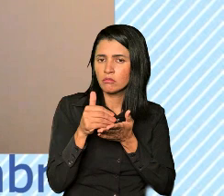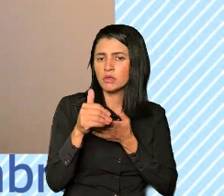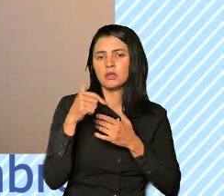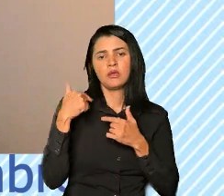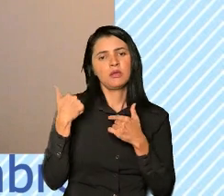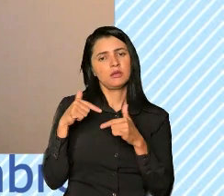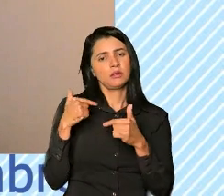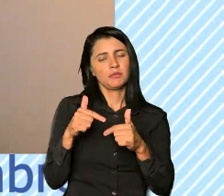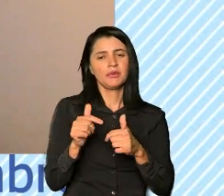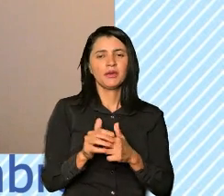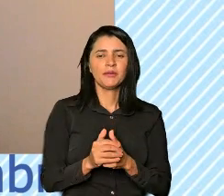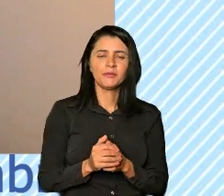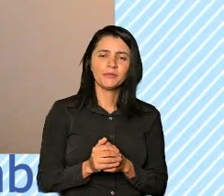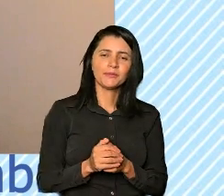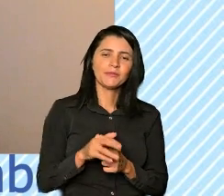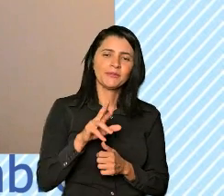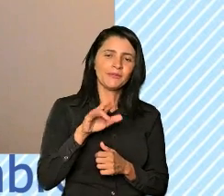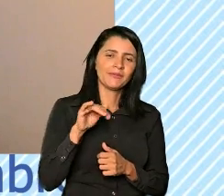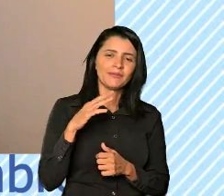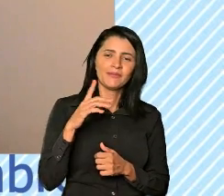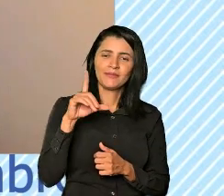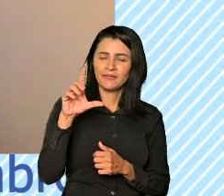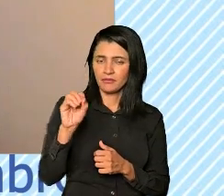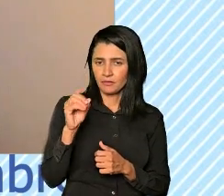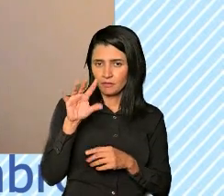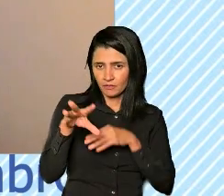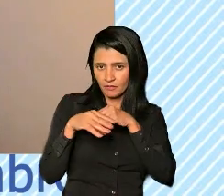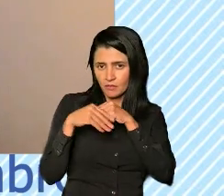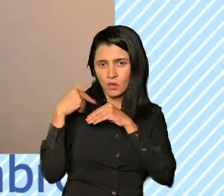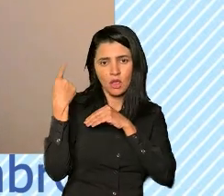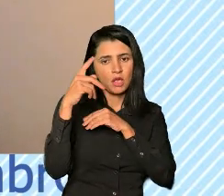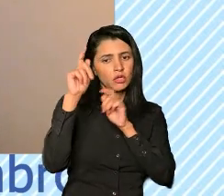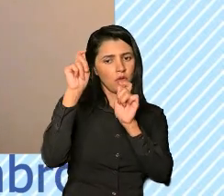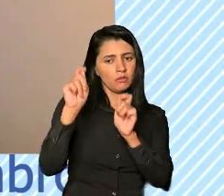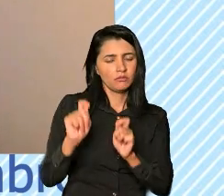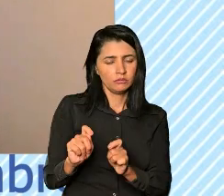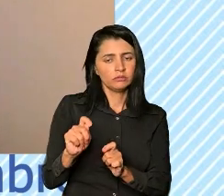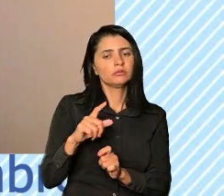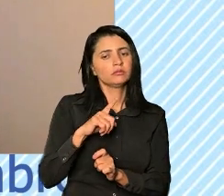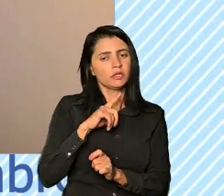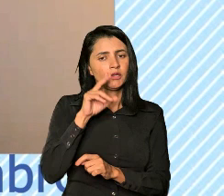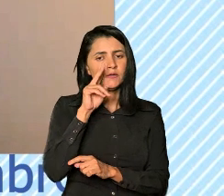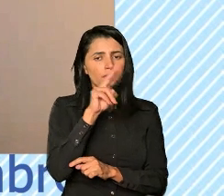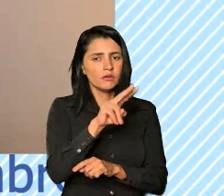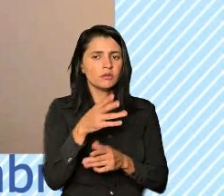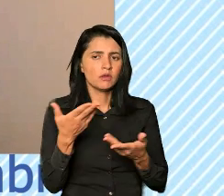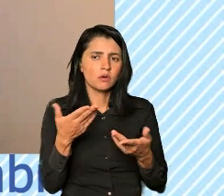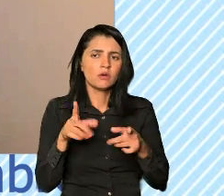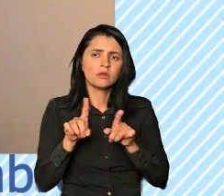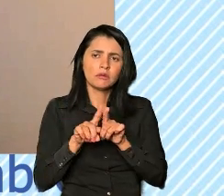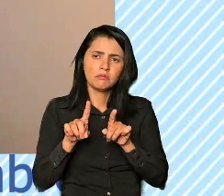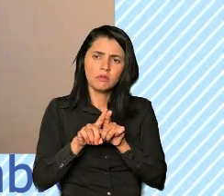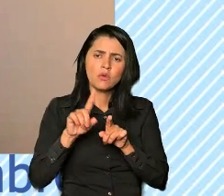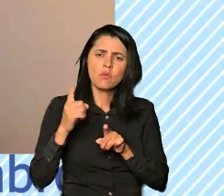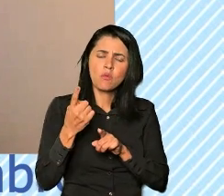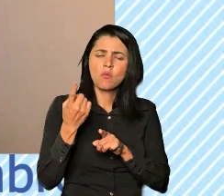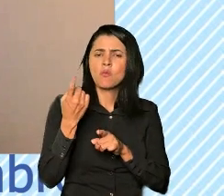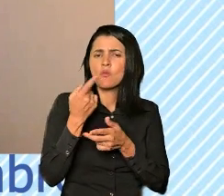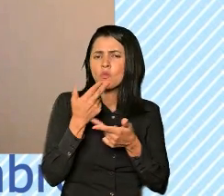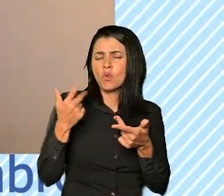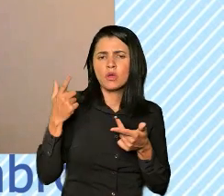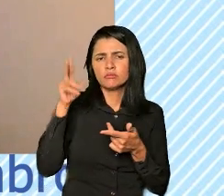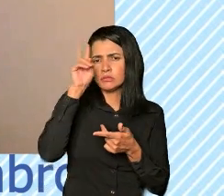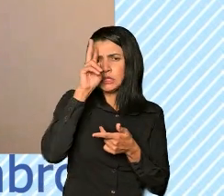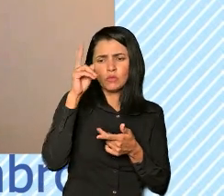trabalho. Ricardo, e eu vou complementar que não é só o monumento, né? A gente tem visto agora algo que eu não me lembro